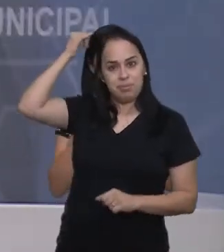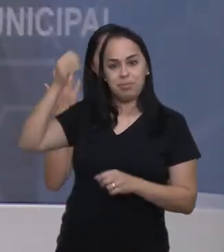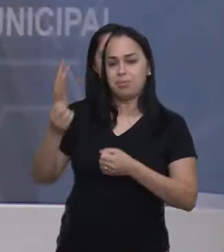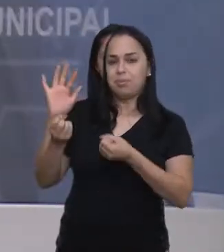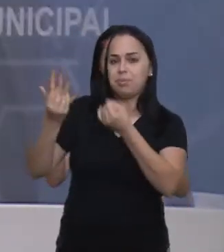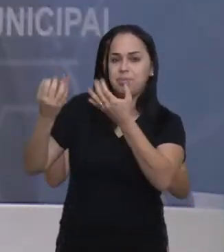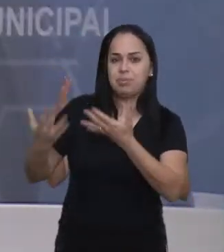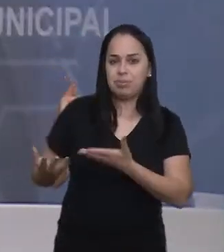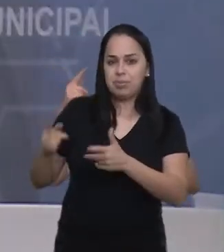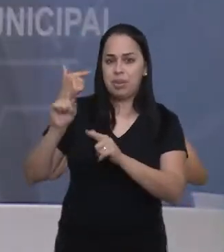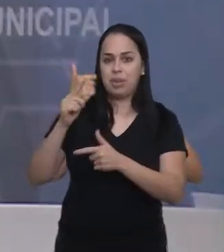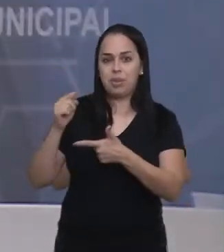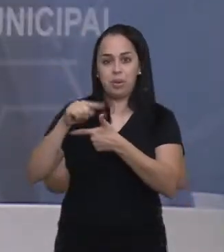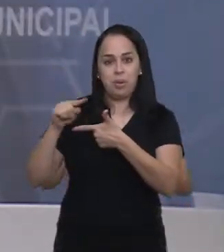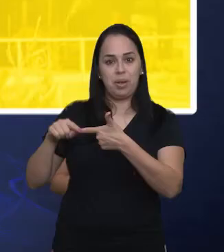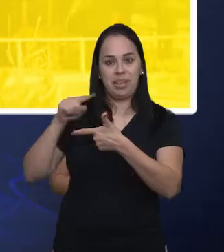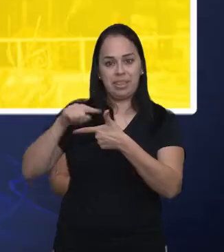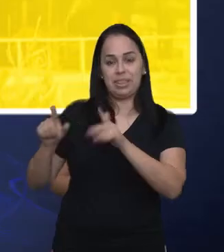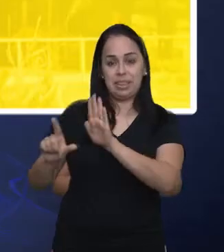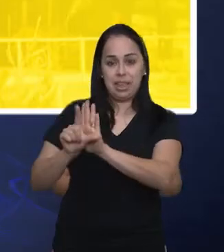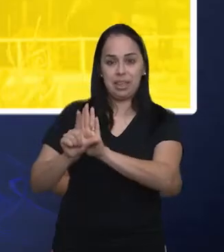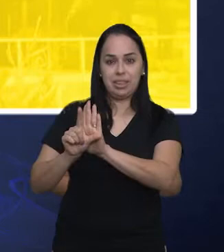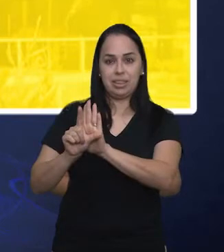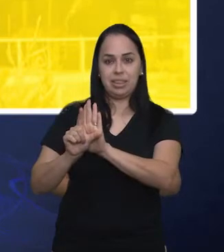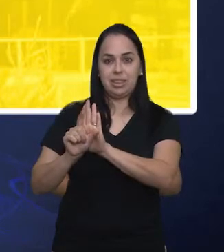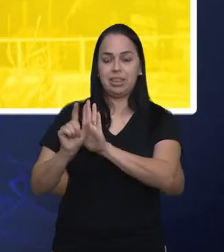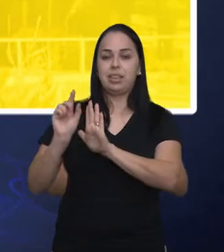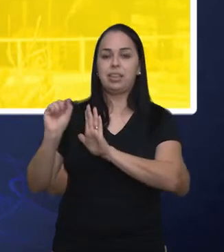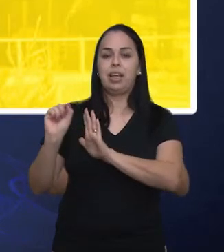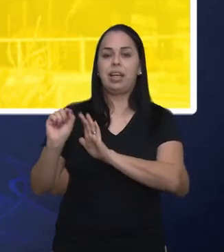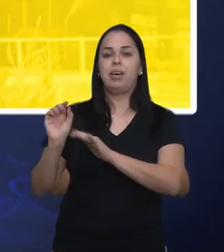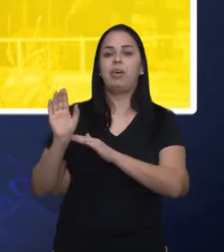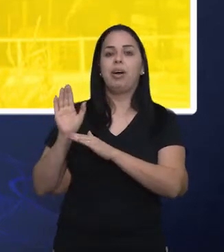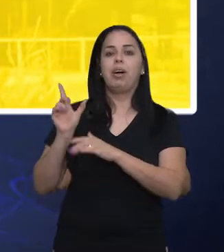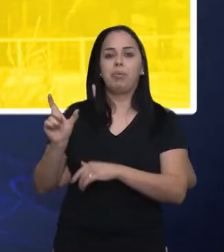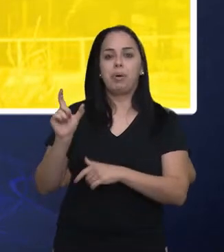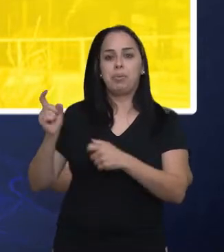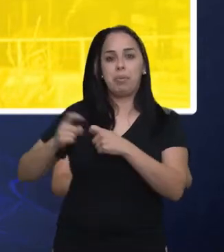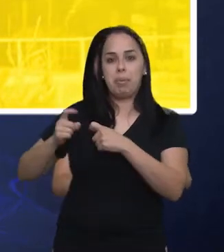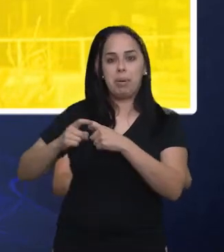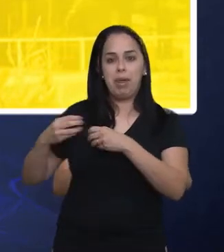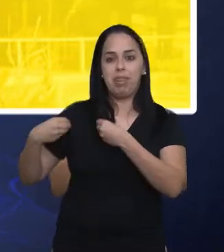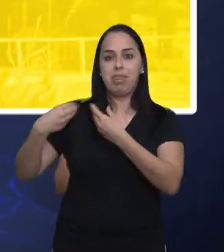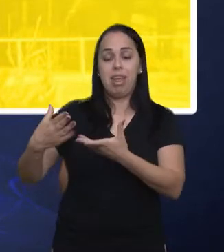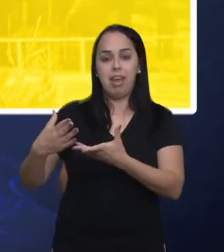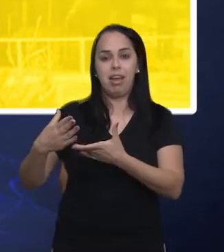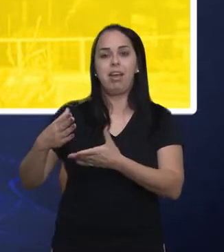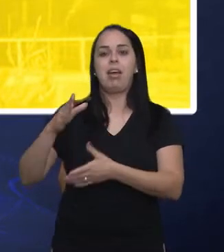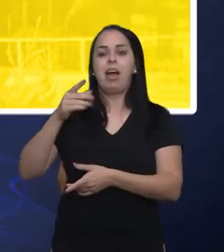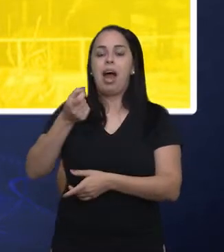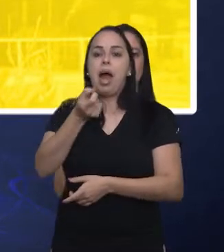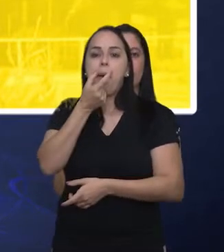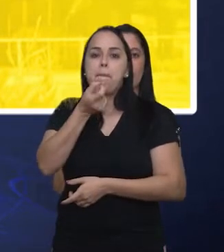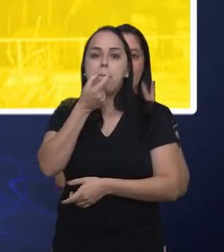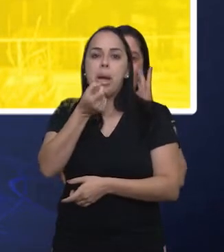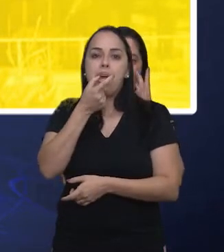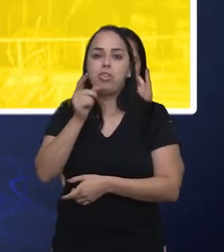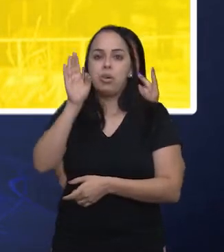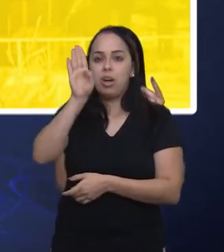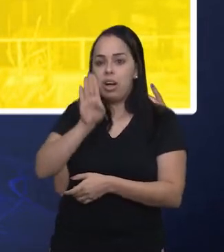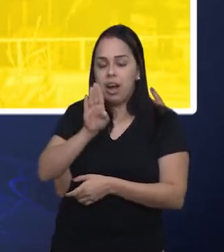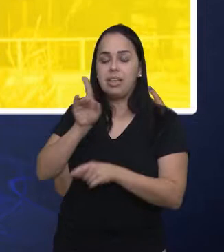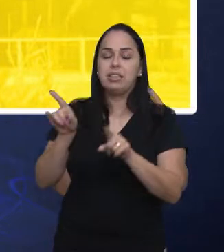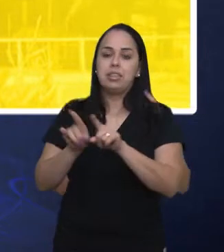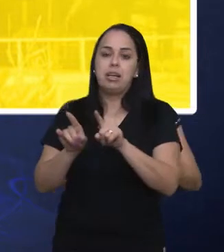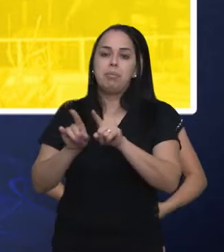Cláudio comentou sobre 2 leis federais que vão garantir que planos de saúde ofereçam medicamentos contra o câncer, além de dar